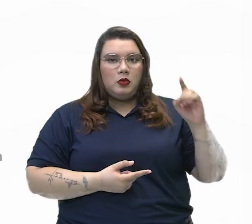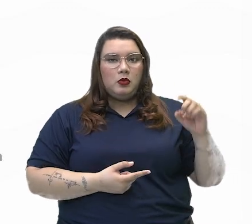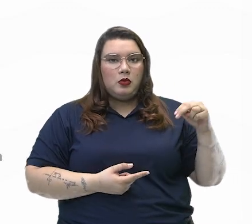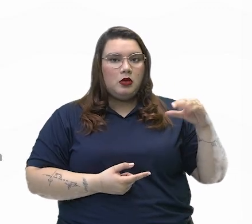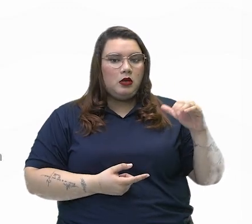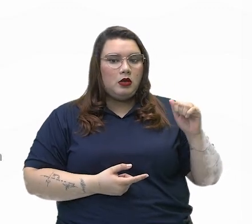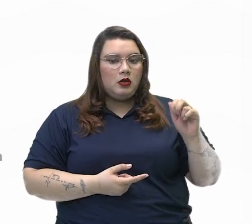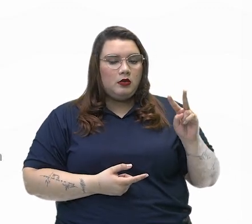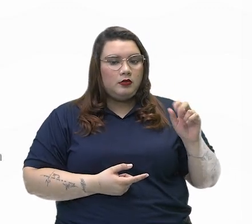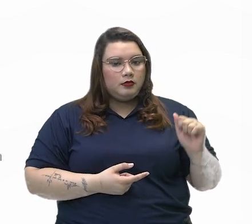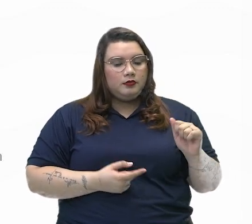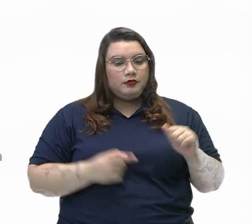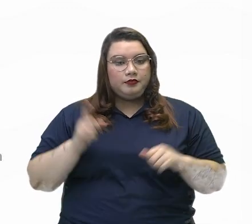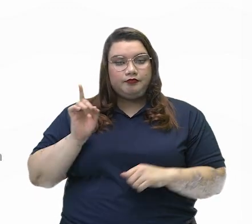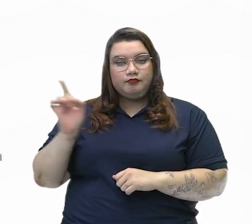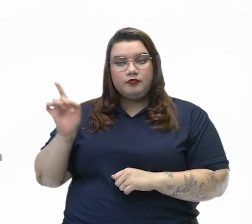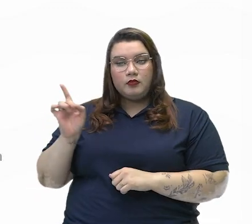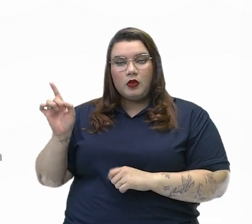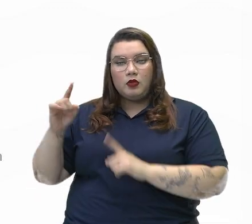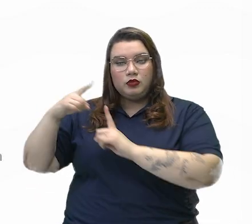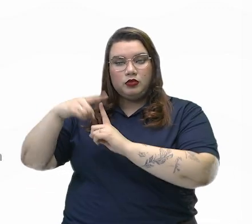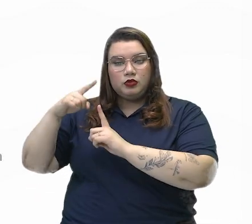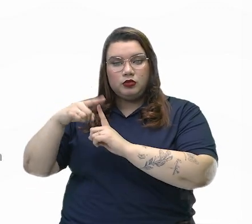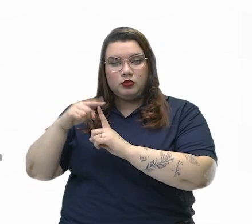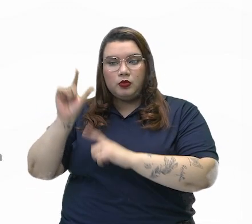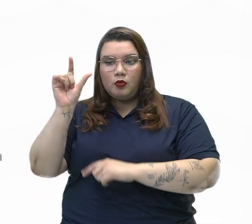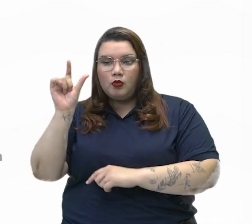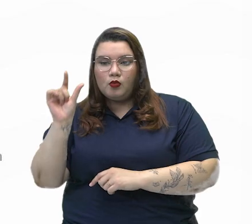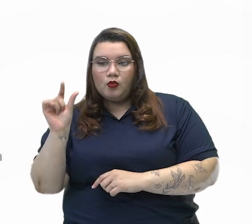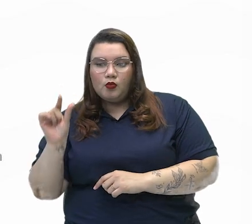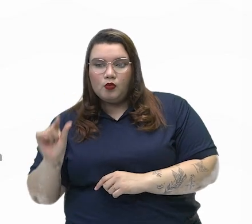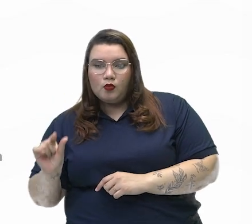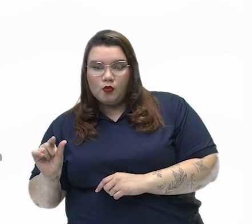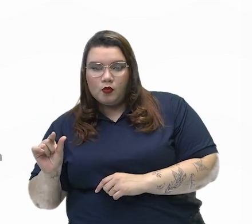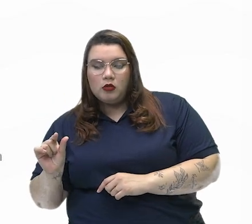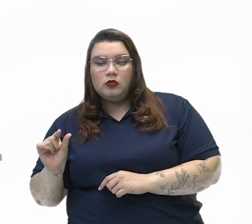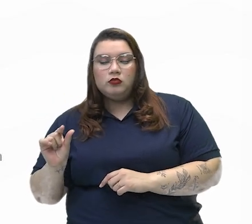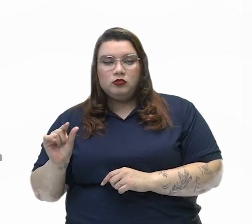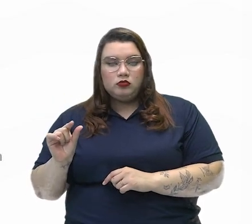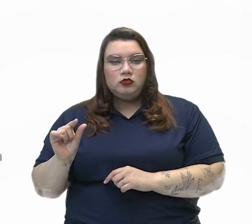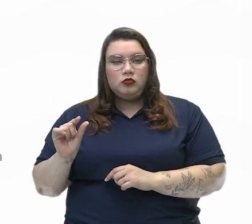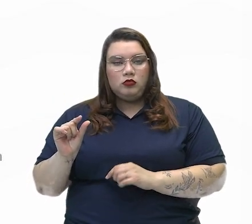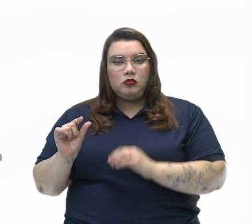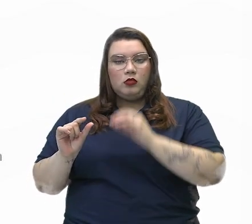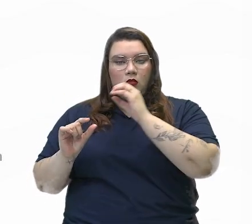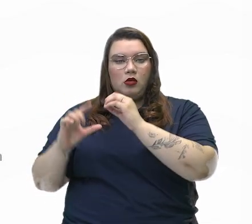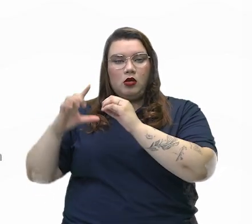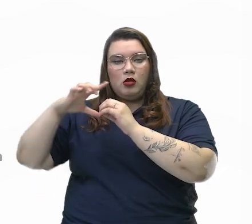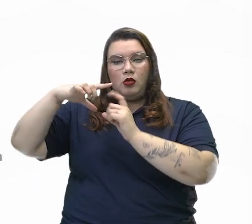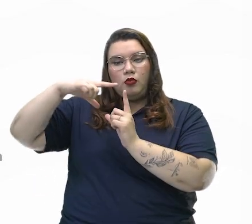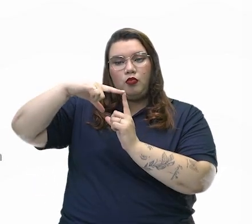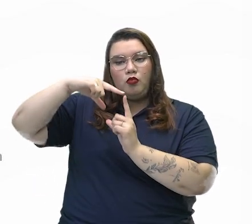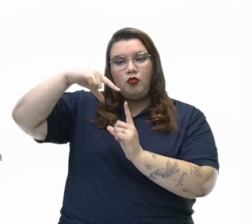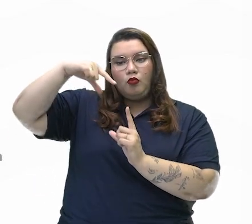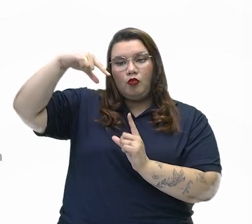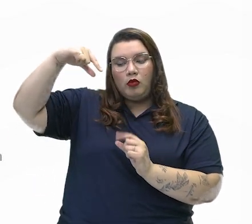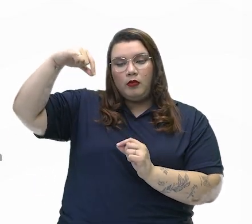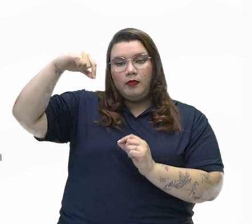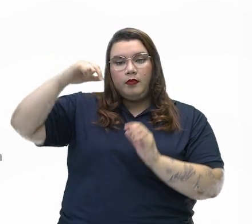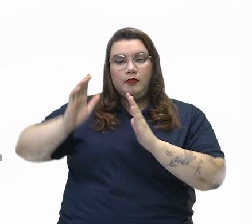né, dessas lentes. Enquanto uma tem as pontas mais finas, que a gente chama de bordas finas, o centro é mais